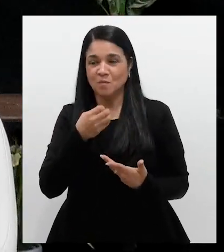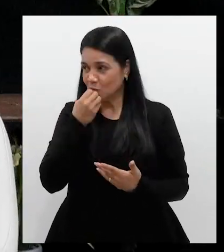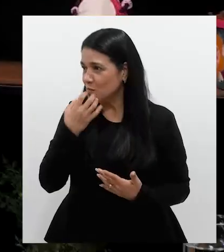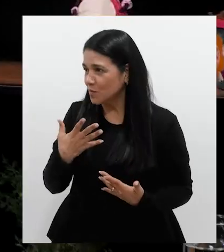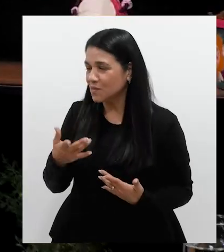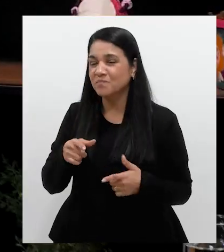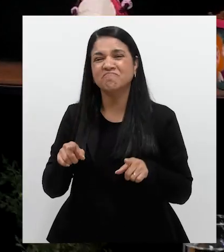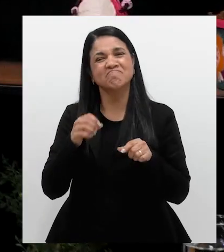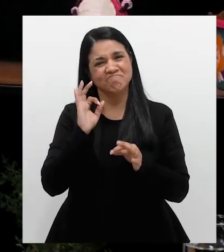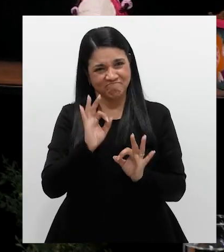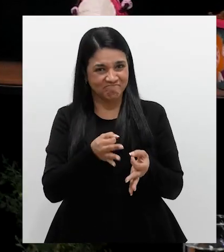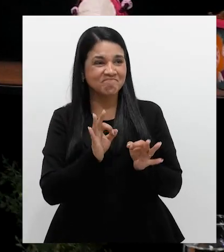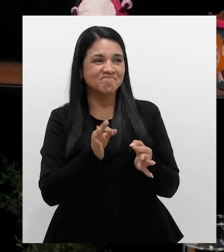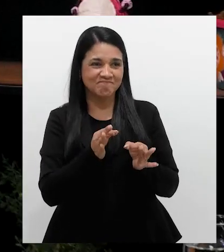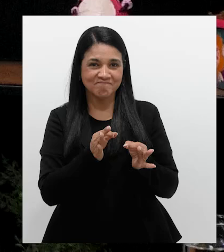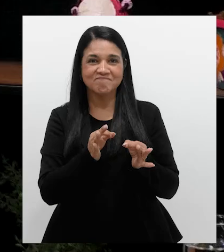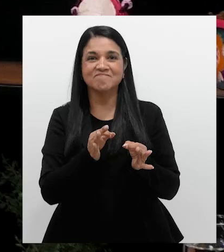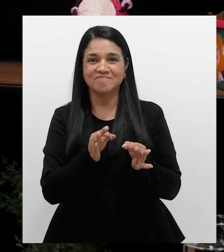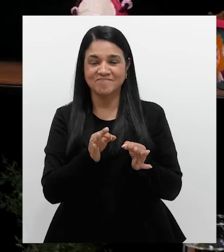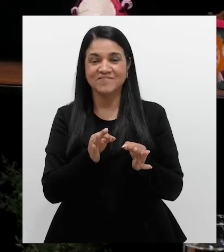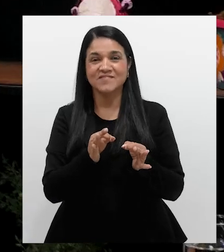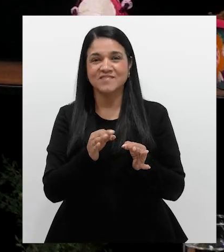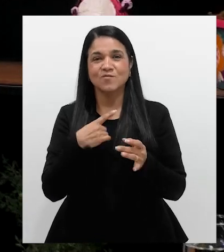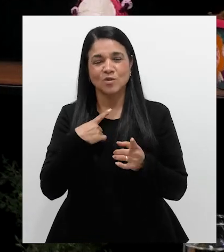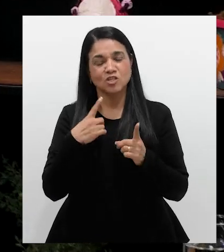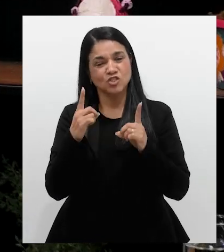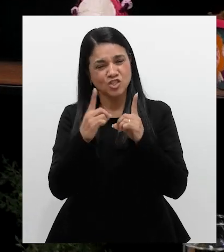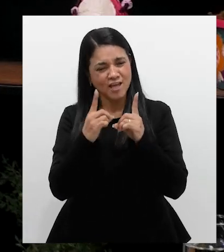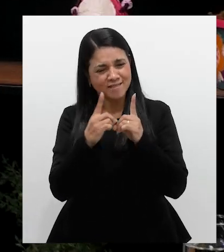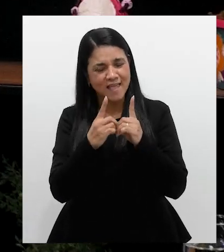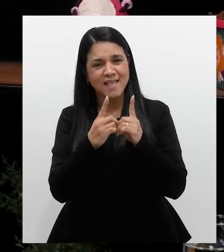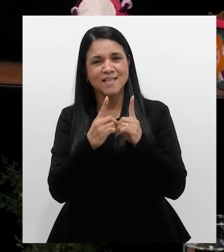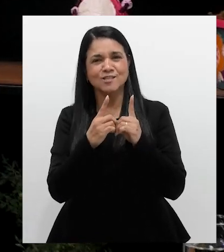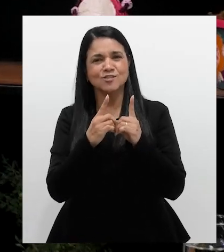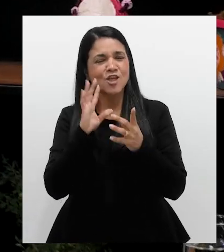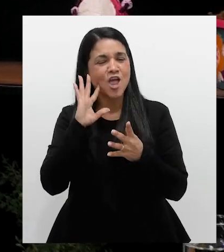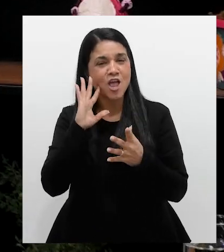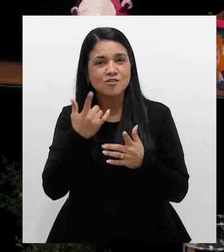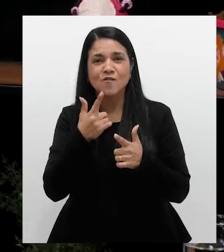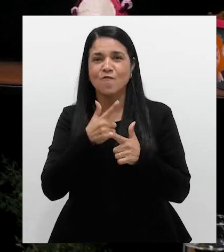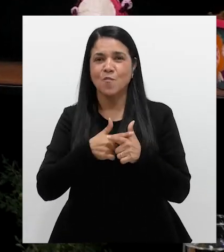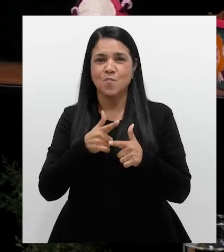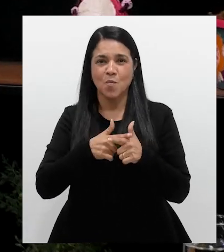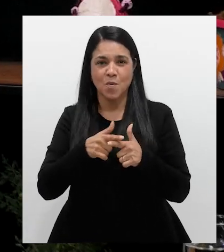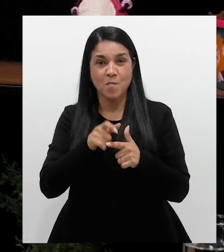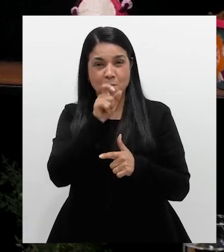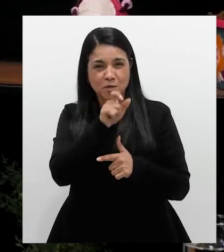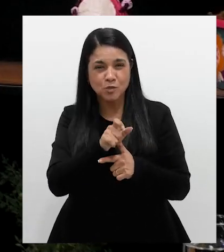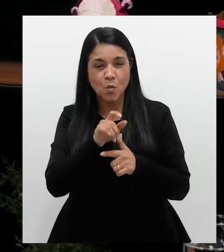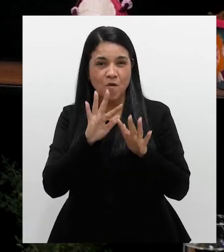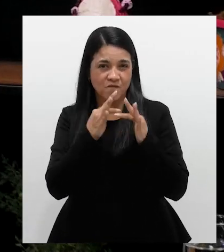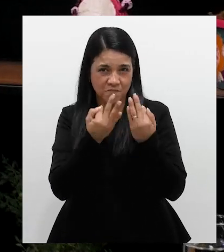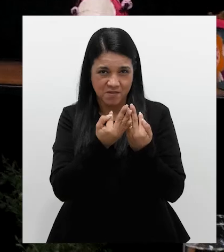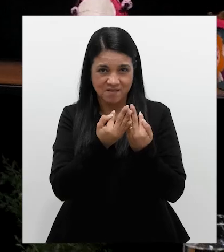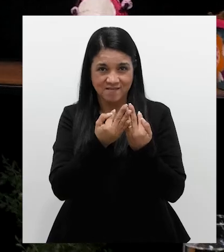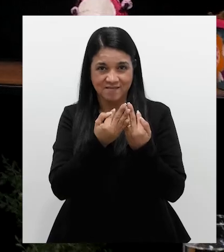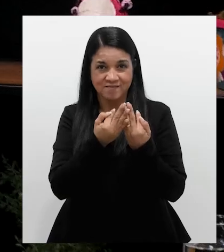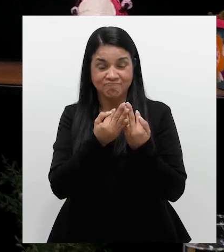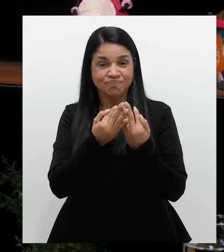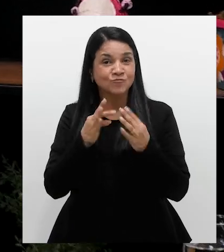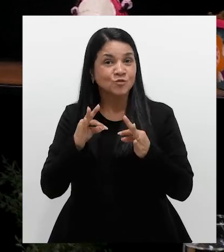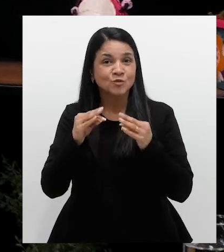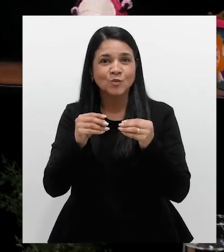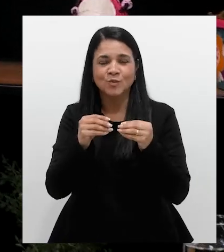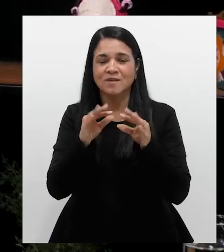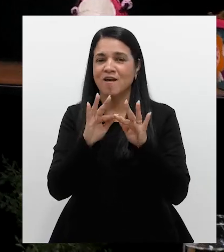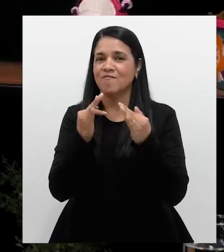Com certeza. Eu acho que quando a gente atende, a gente assiste, a gente resolve o problema de uma pessoa da família, a gente está assistindo a